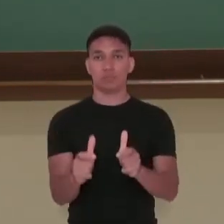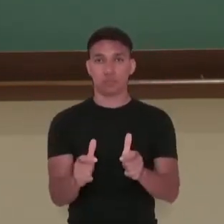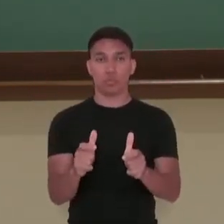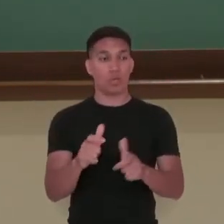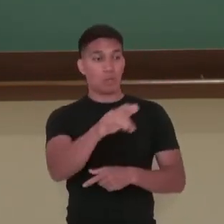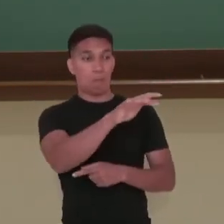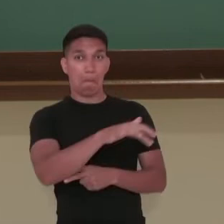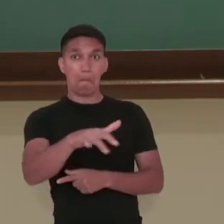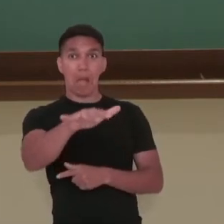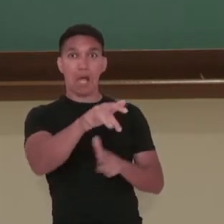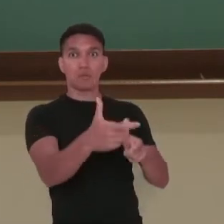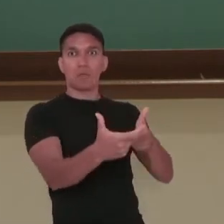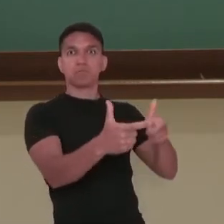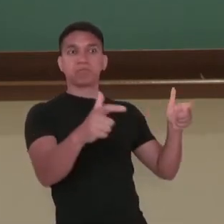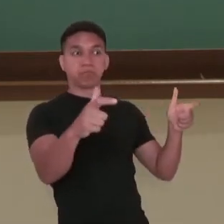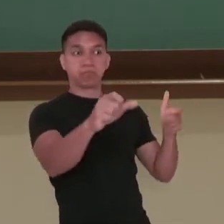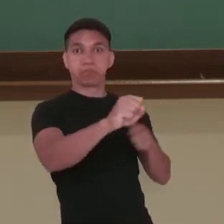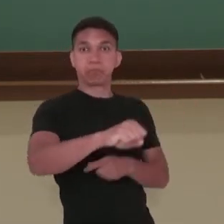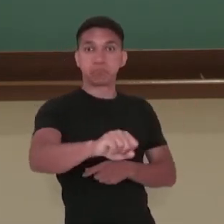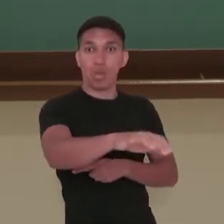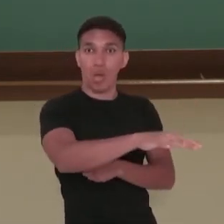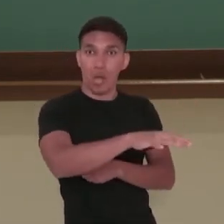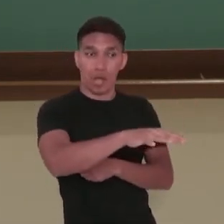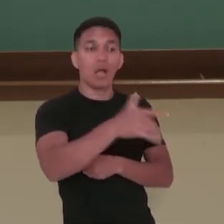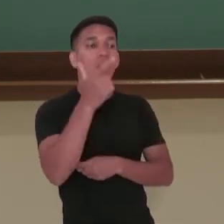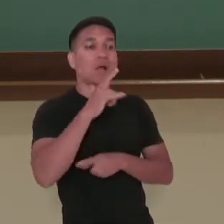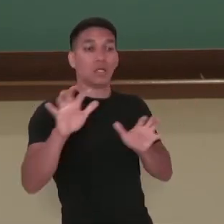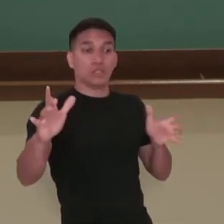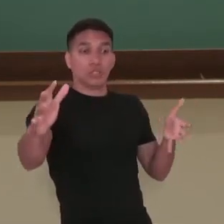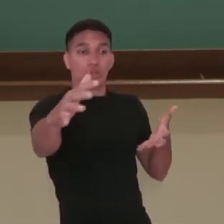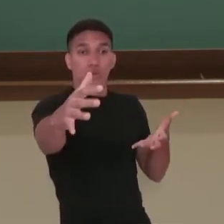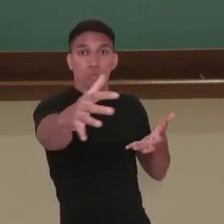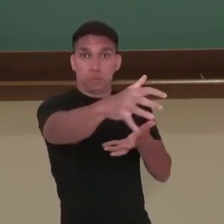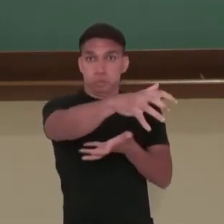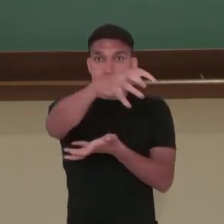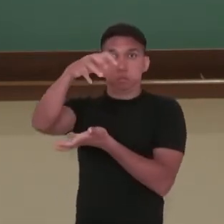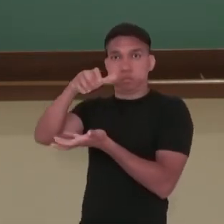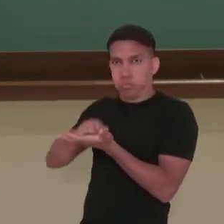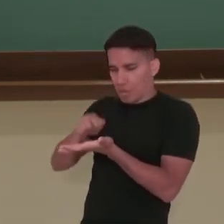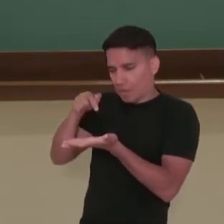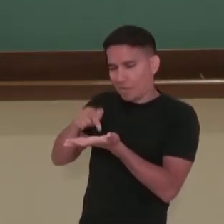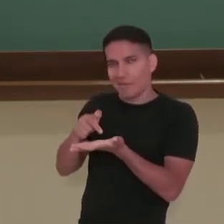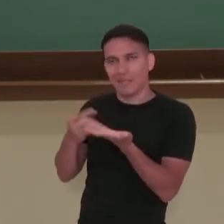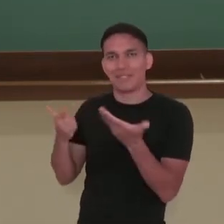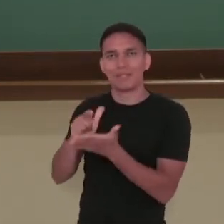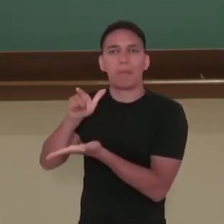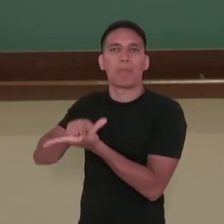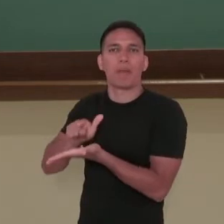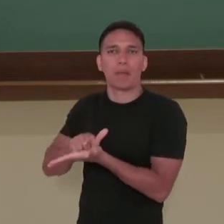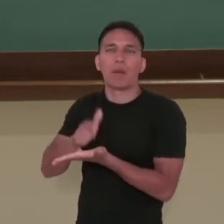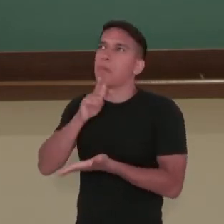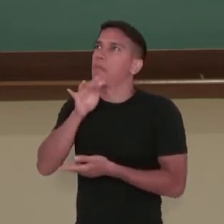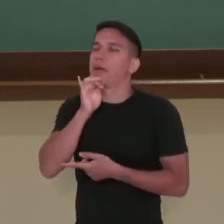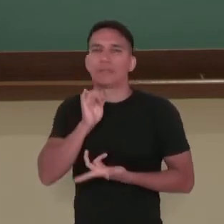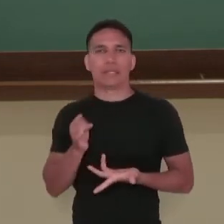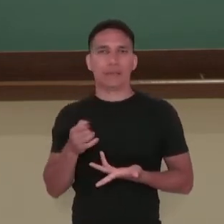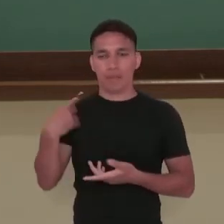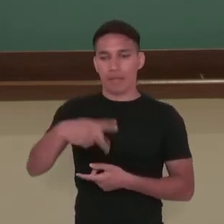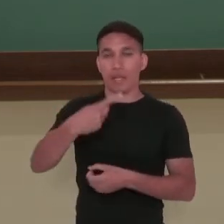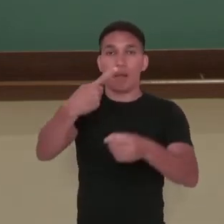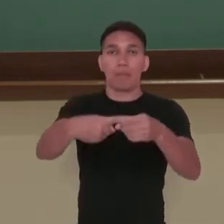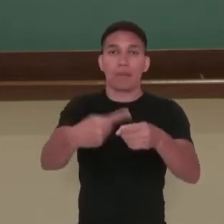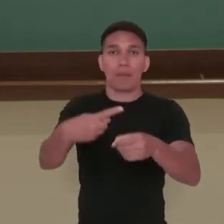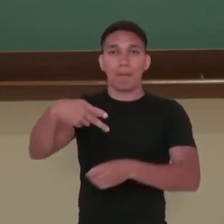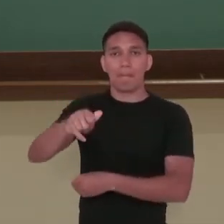um espaço muito grande até caber na folha do seu papel. Vou pegar lá um município, por exemplo, né, o município de